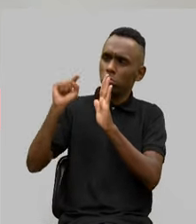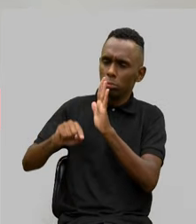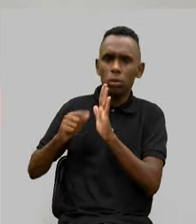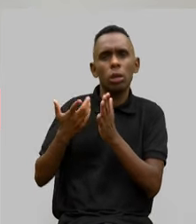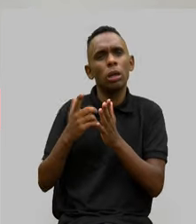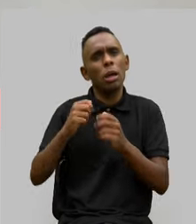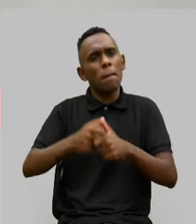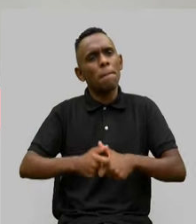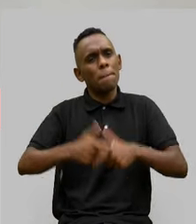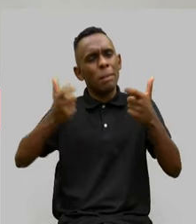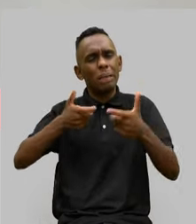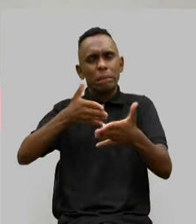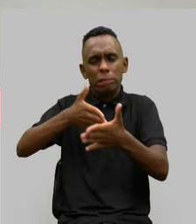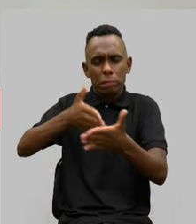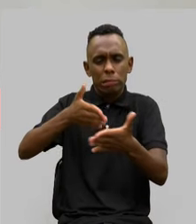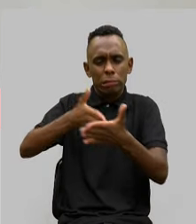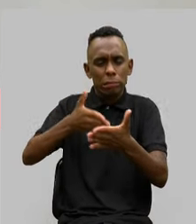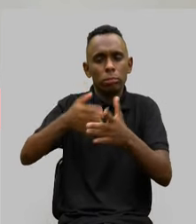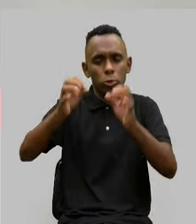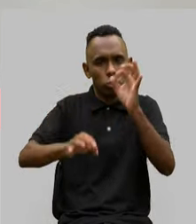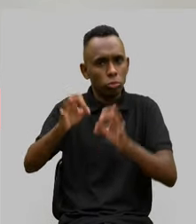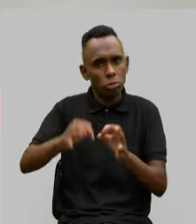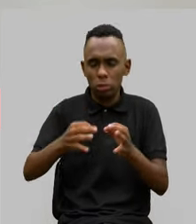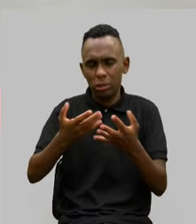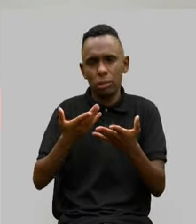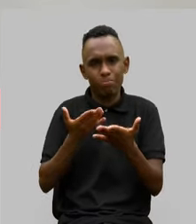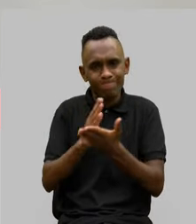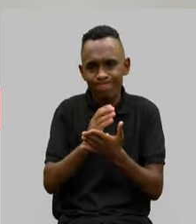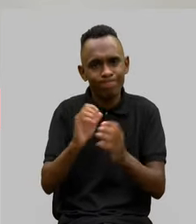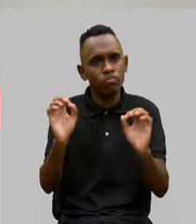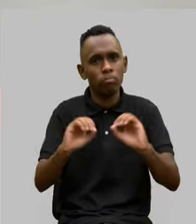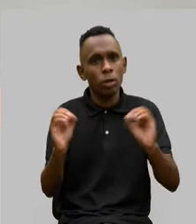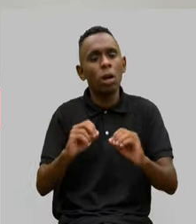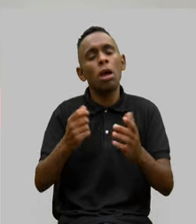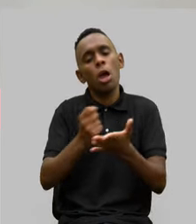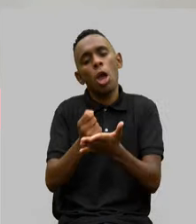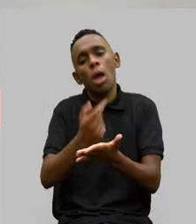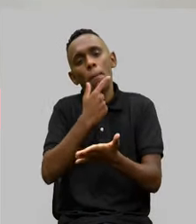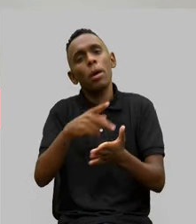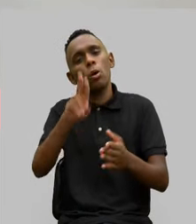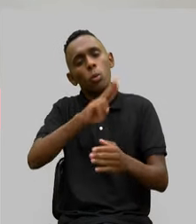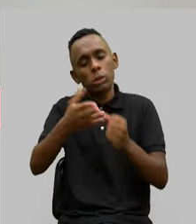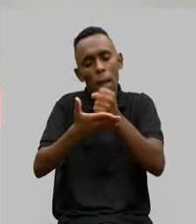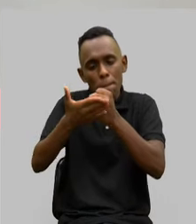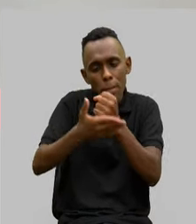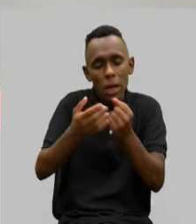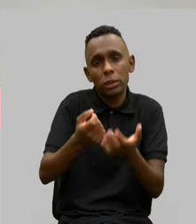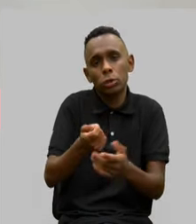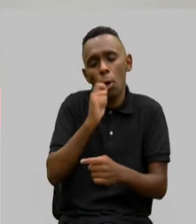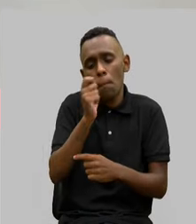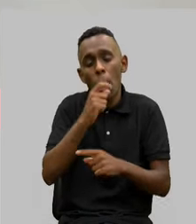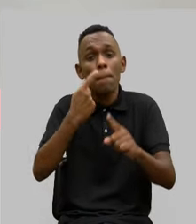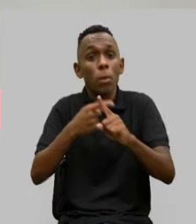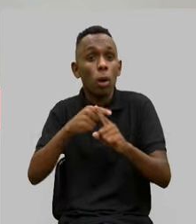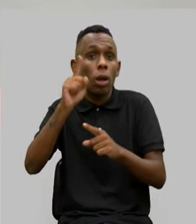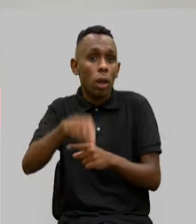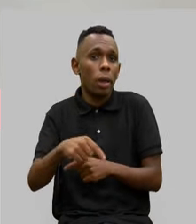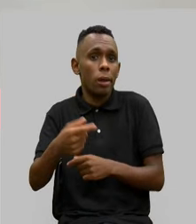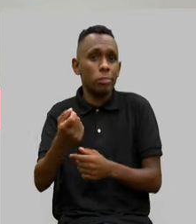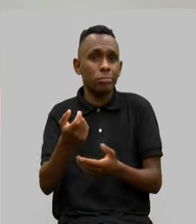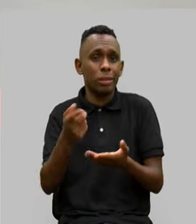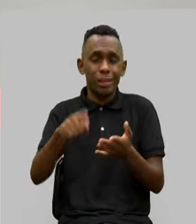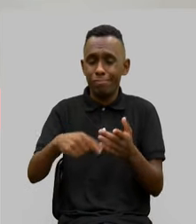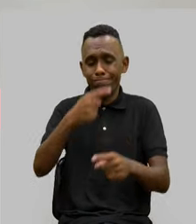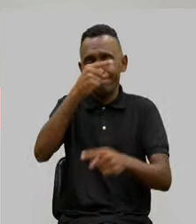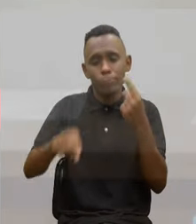haveria muito mais resistência do Judiciário para deferir eh medicamentos à base de maconha justamente por pelo fato de ser uma substância